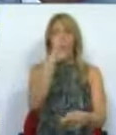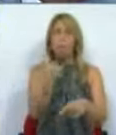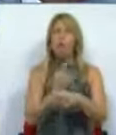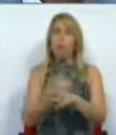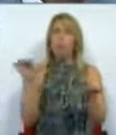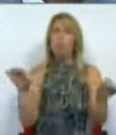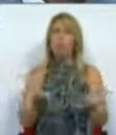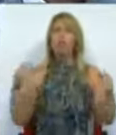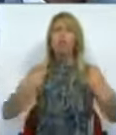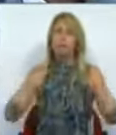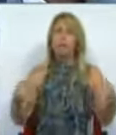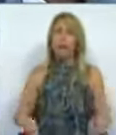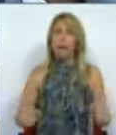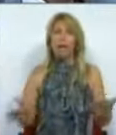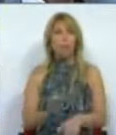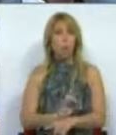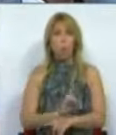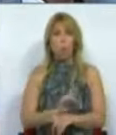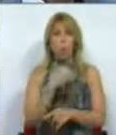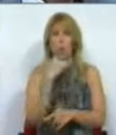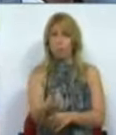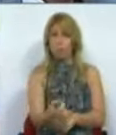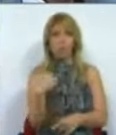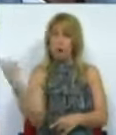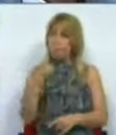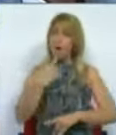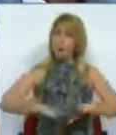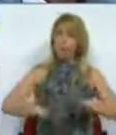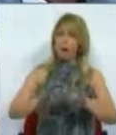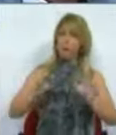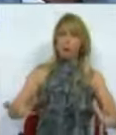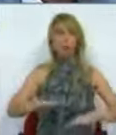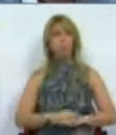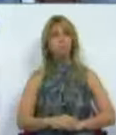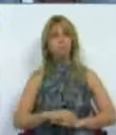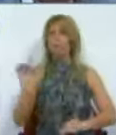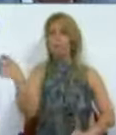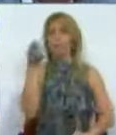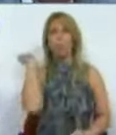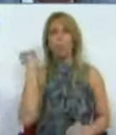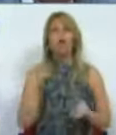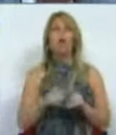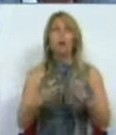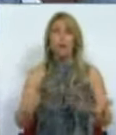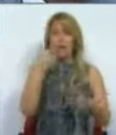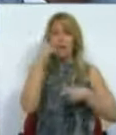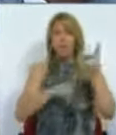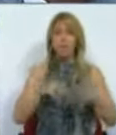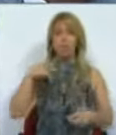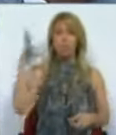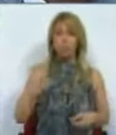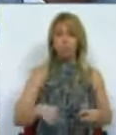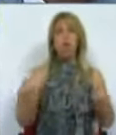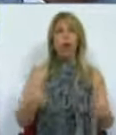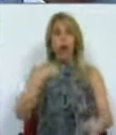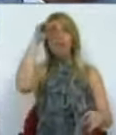hora, deixamos claro que não alinhamos no imobilismo. Numa altura em que tantos portugueses enfrentam novas e redobradas